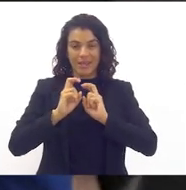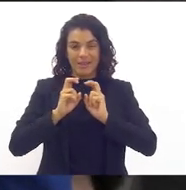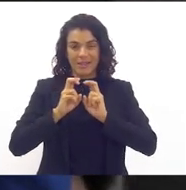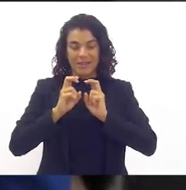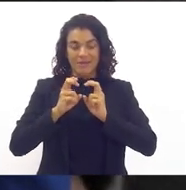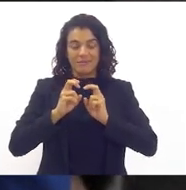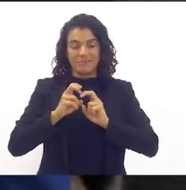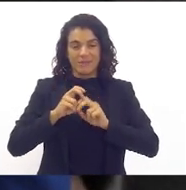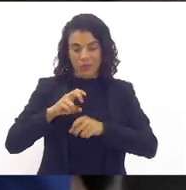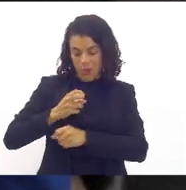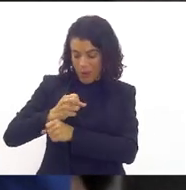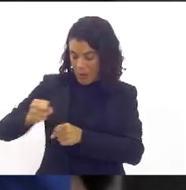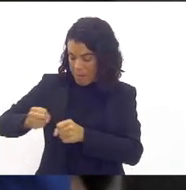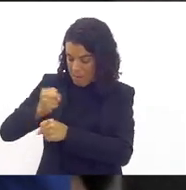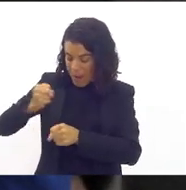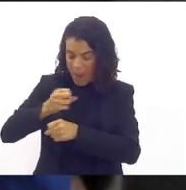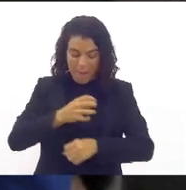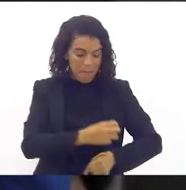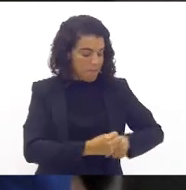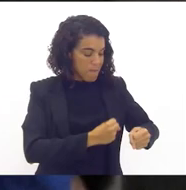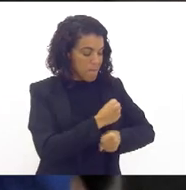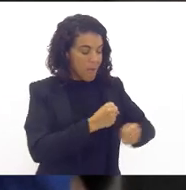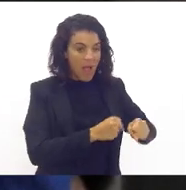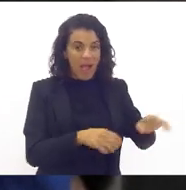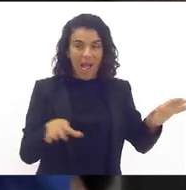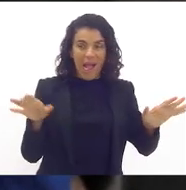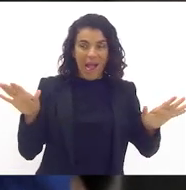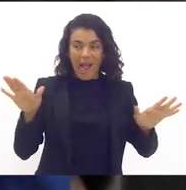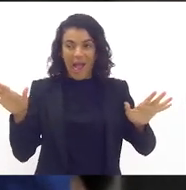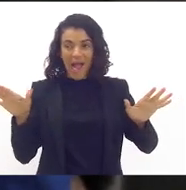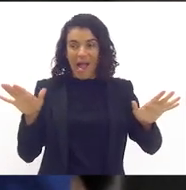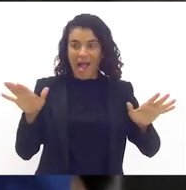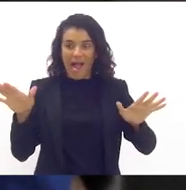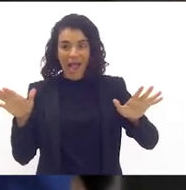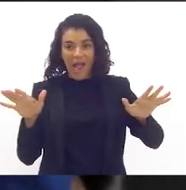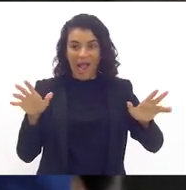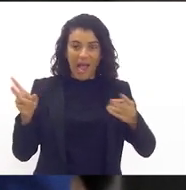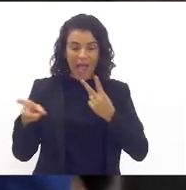amarrado no trilho. Eu nunca vi um quadro tão tétrico na vida.